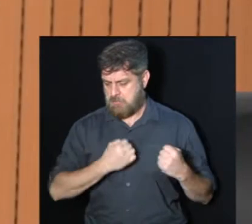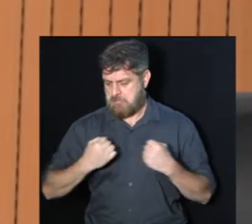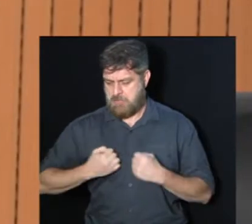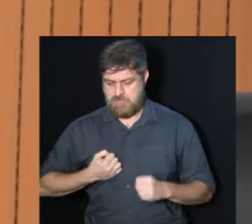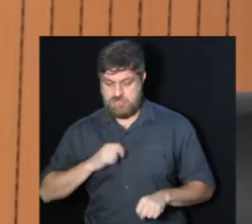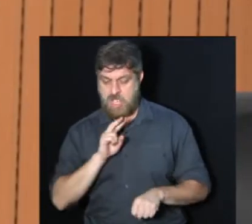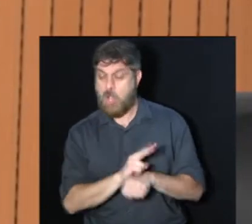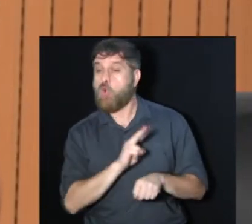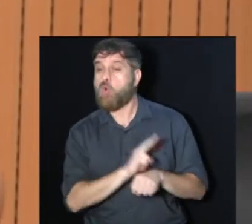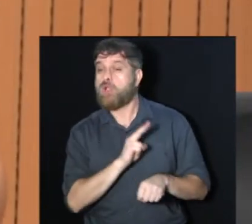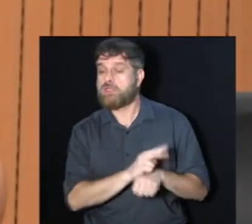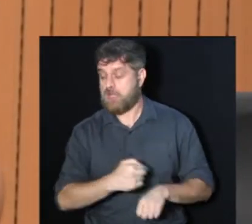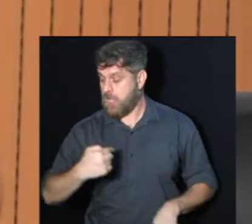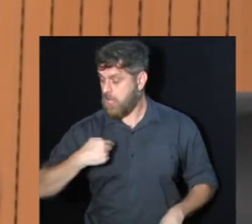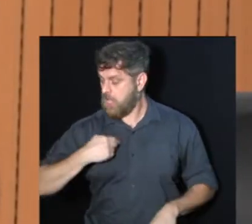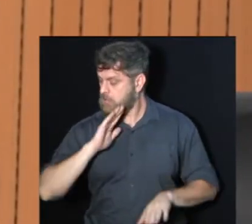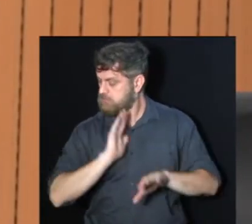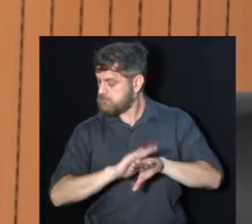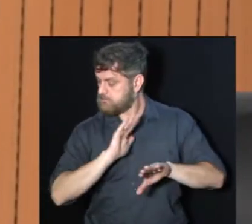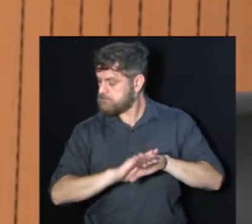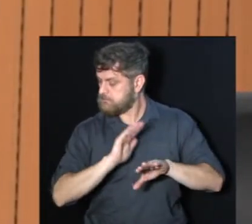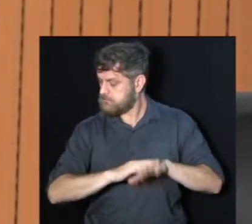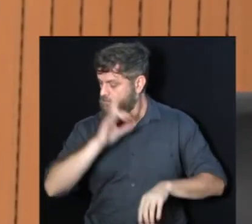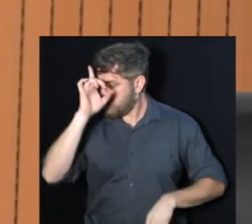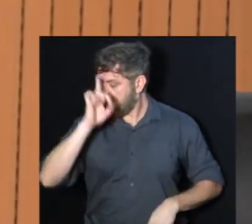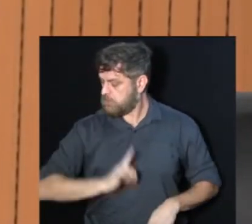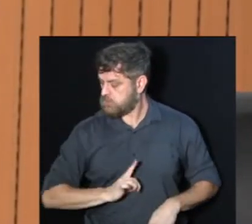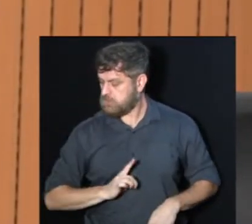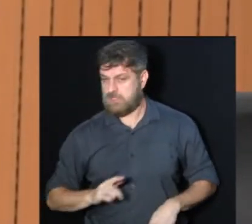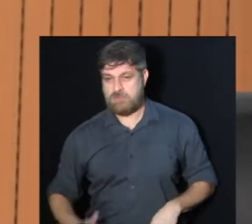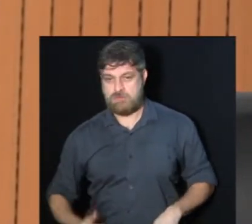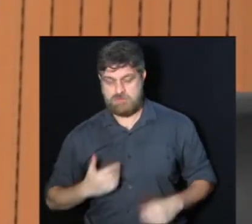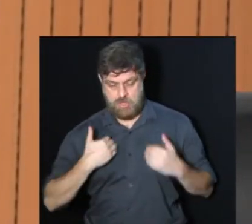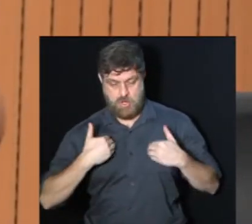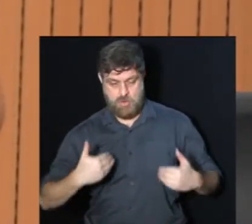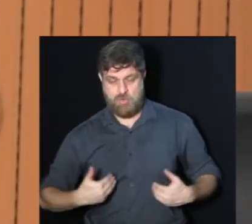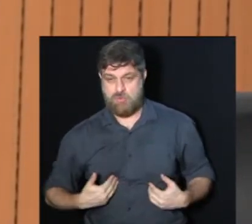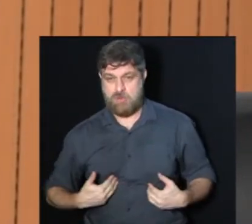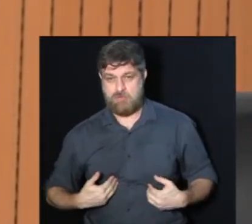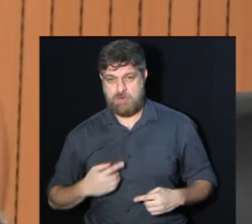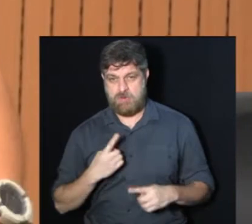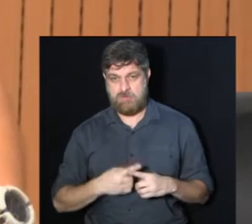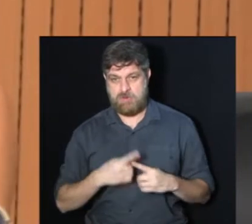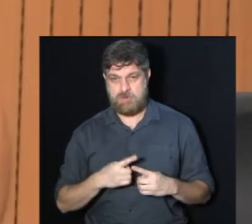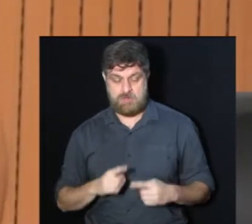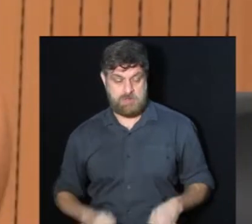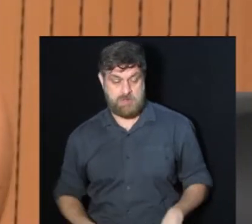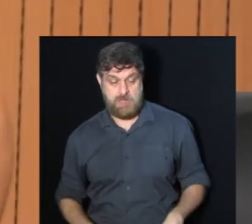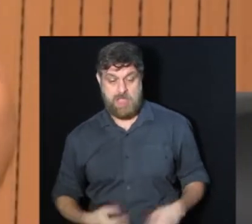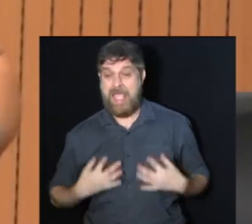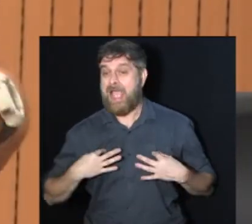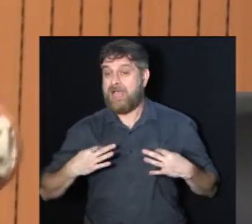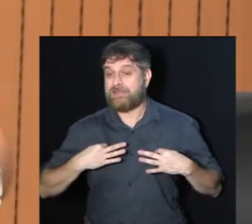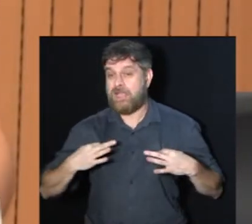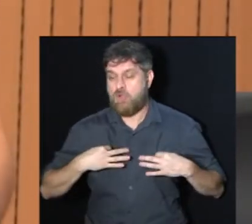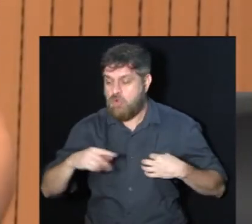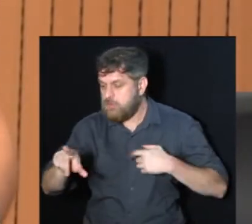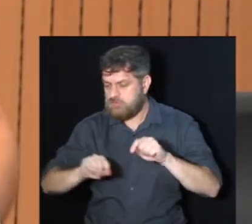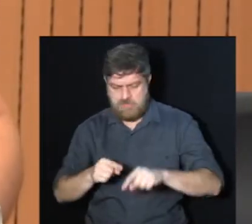da mulher, que ele que tem o direito sobre o corpo dela, né, porque que roupa que ela usa, né,